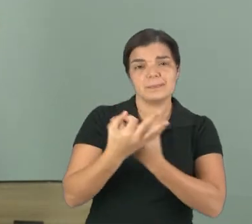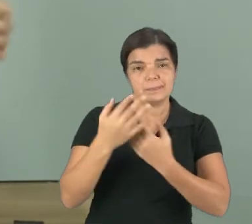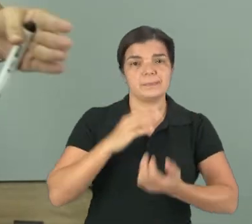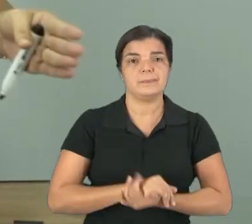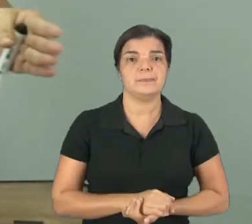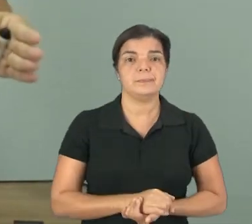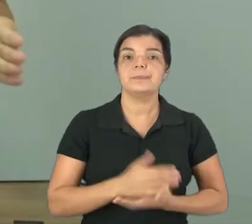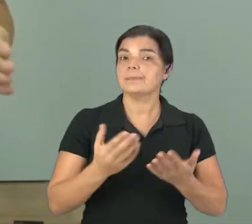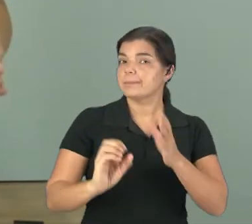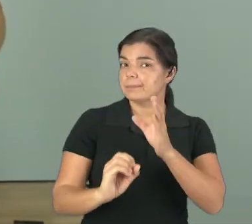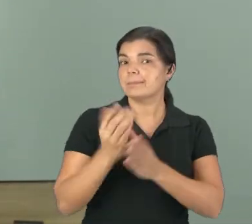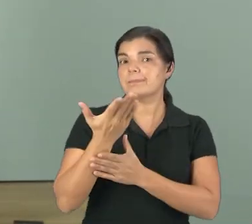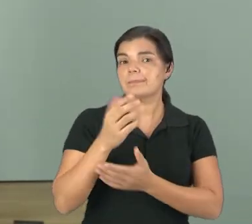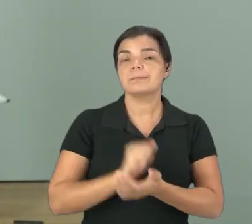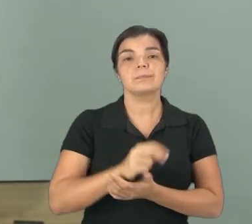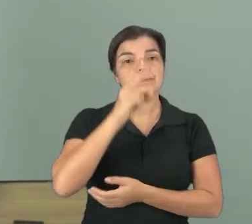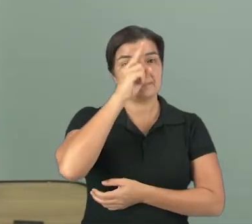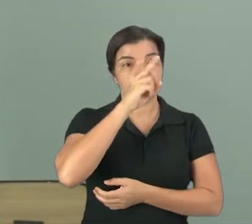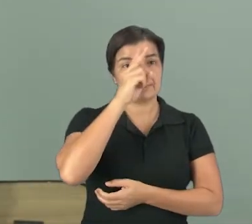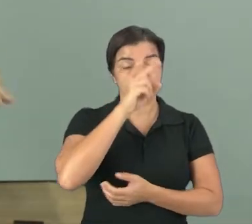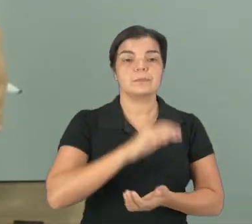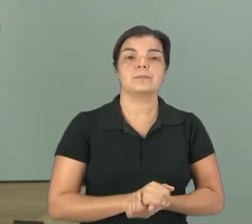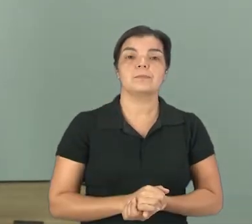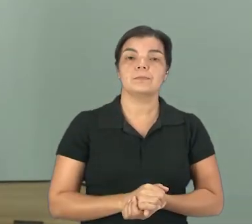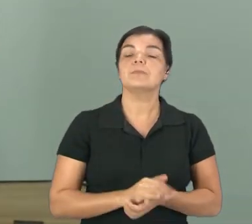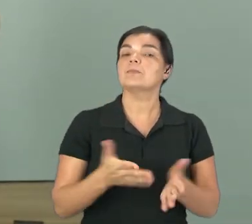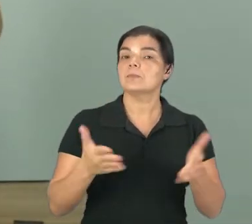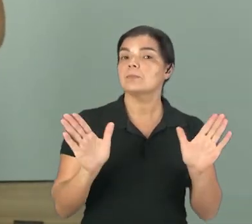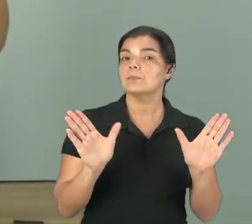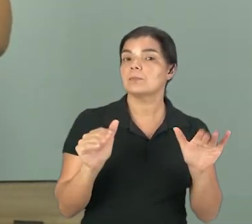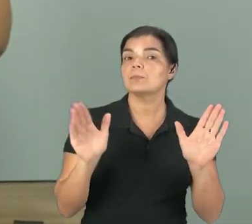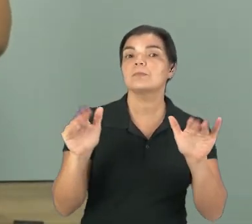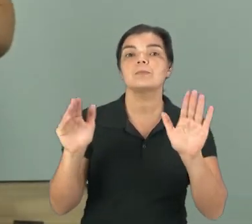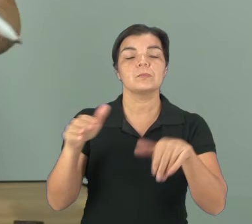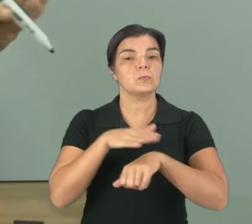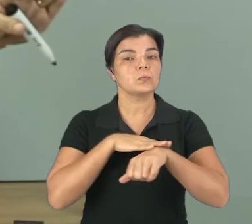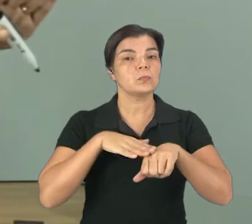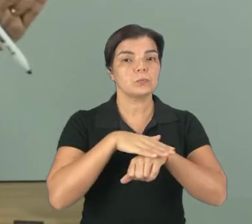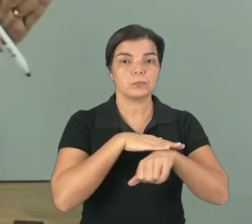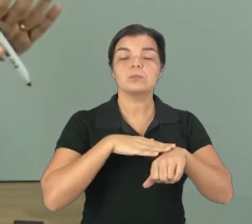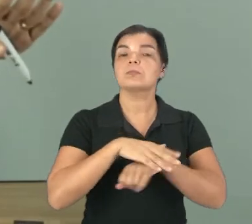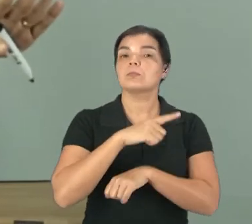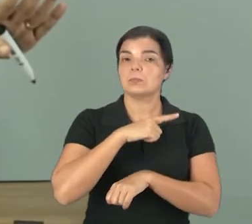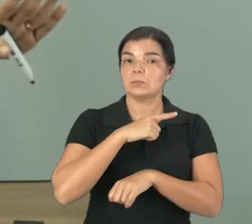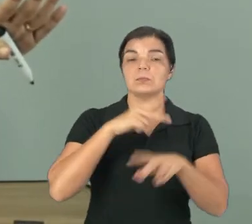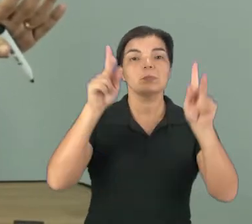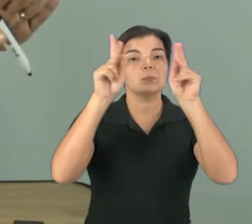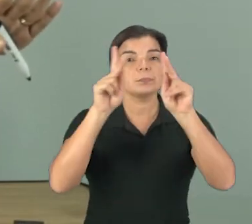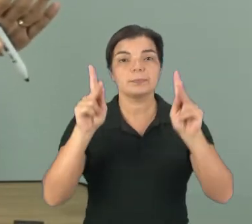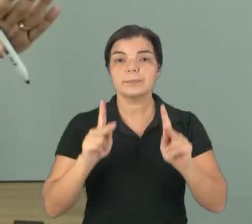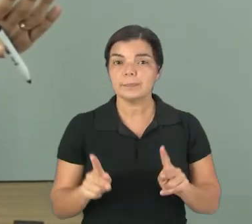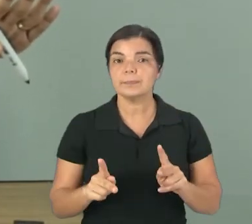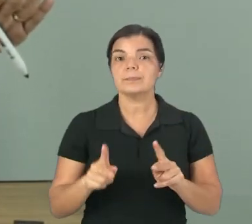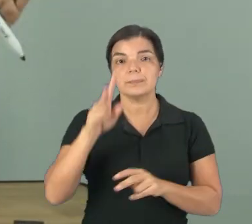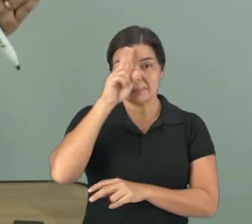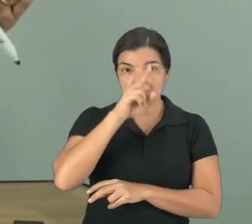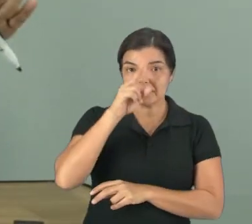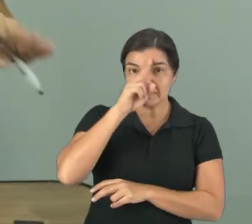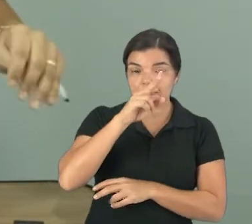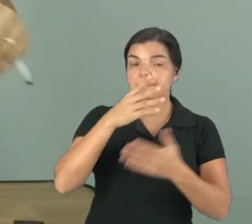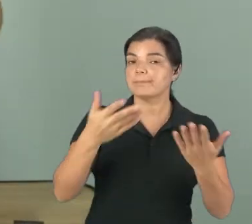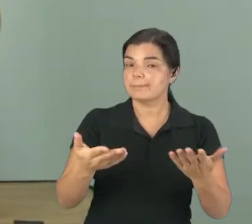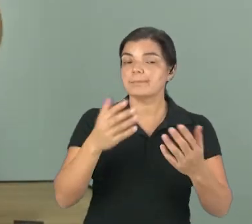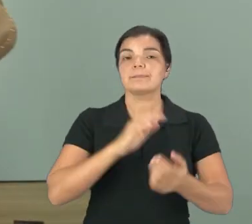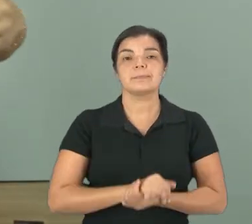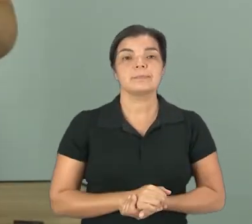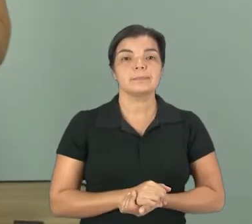mesmo? E foi o que aconteceu na nossa história. As aves estavam conversando para que houvesse uma paz entre elas. Lembram disso? Isso